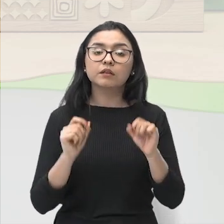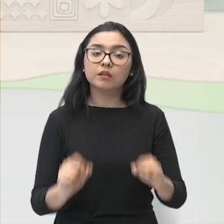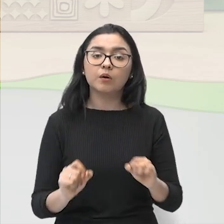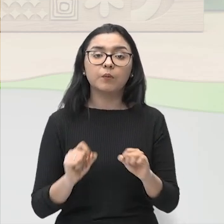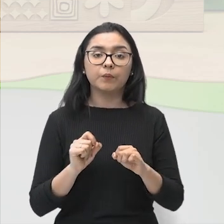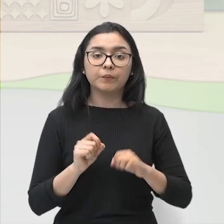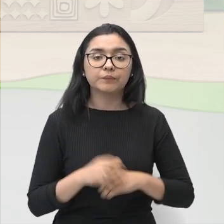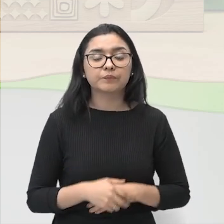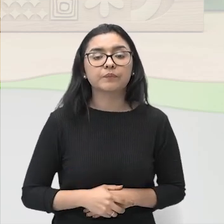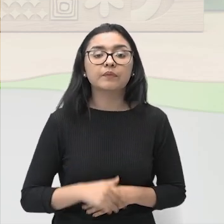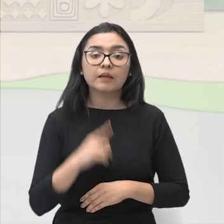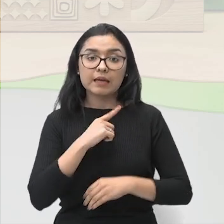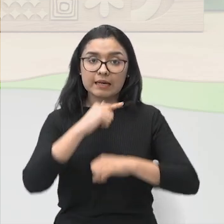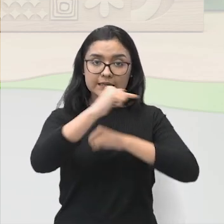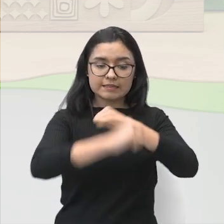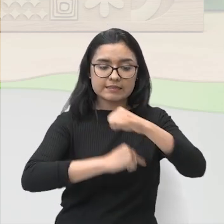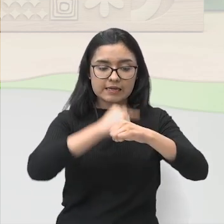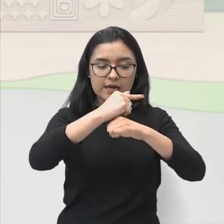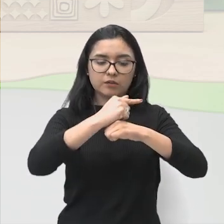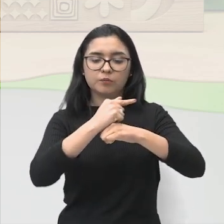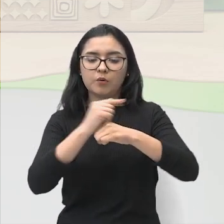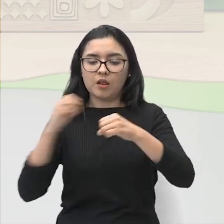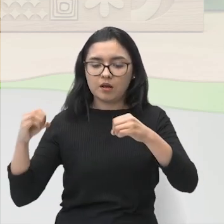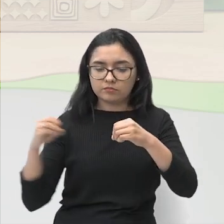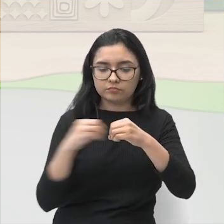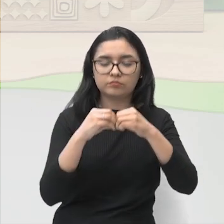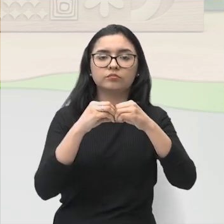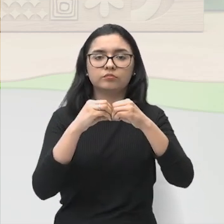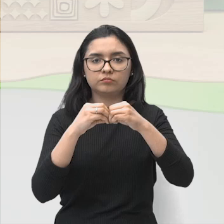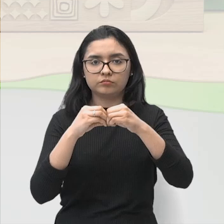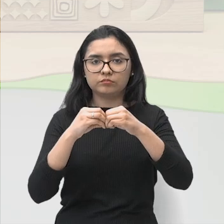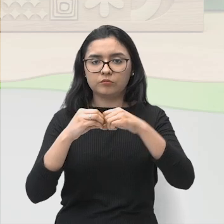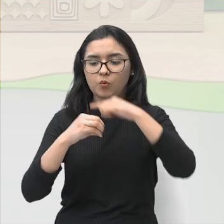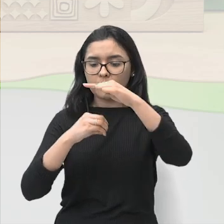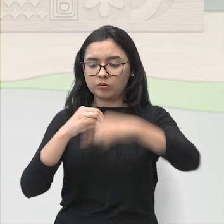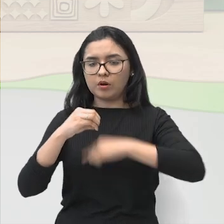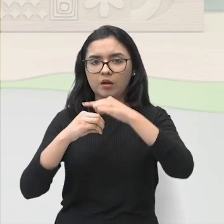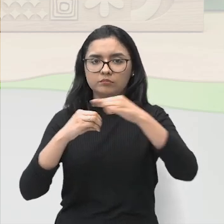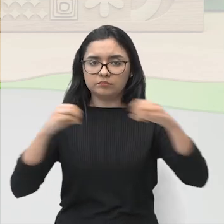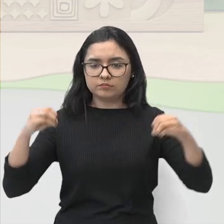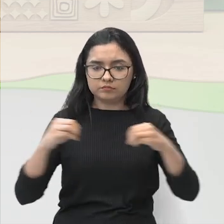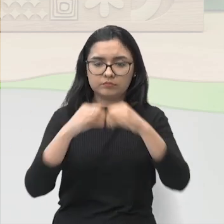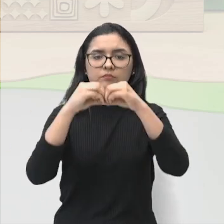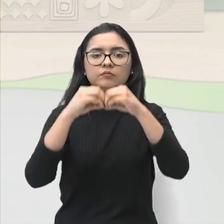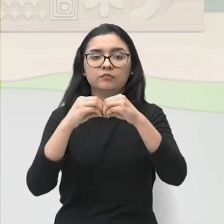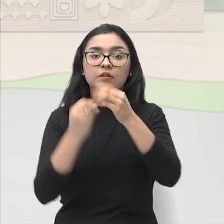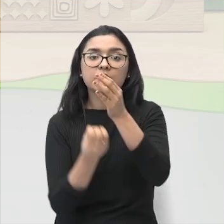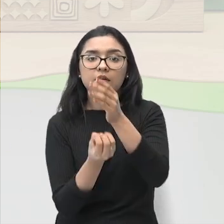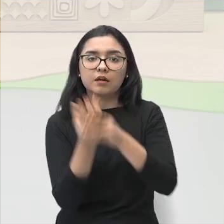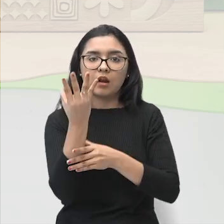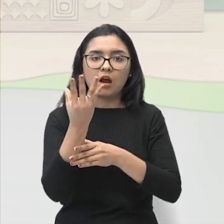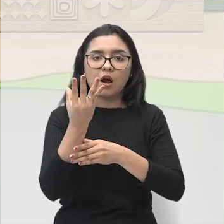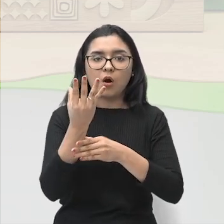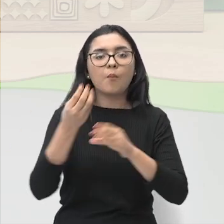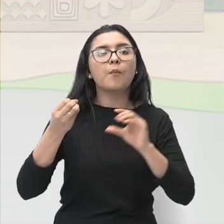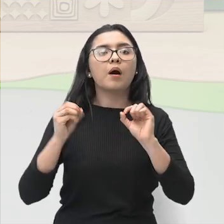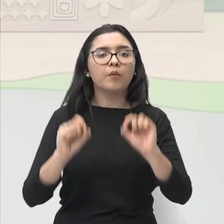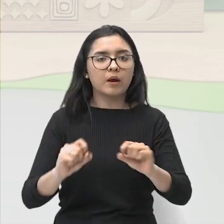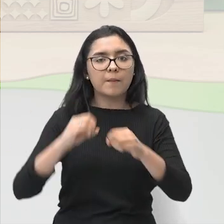átomo se une a outro átomo, o que nós temos? Uma